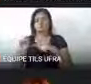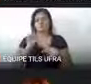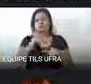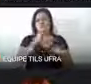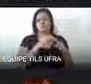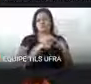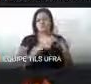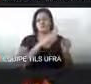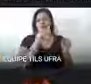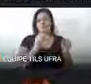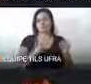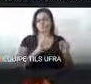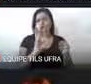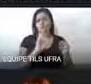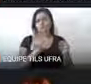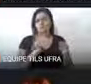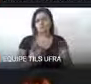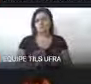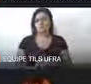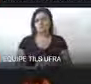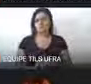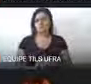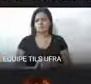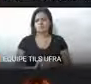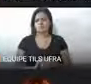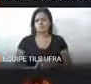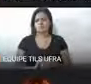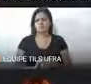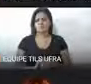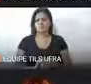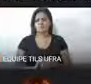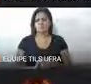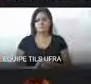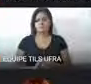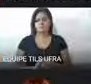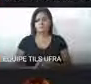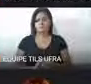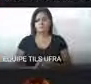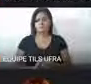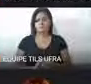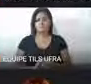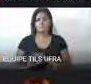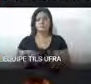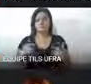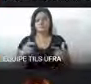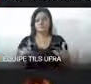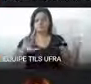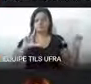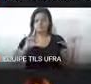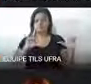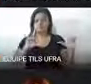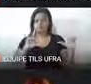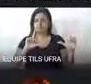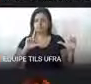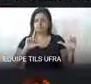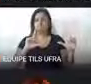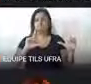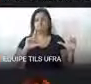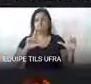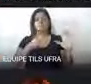As respostas. Né? E aí nós tivemos essa carta que mostra a diversidade lexical